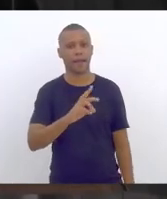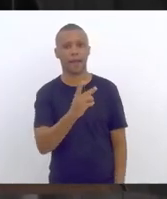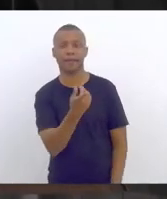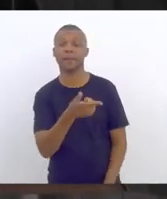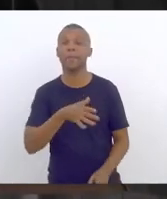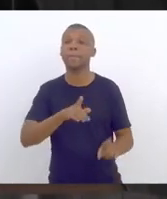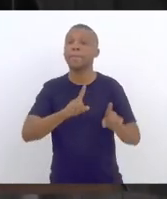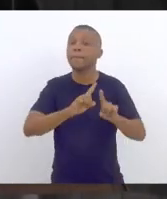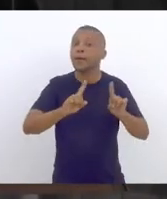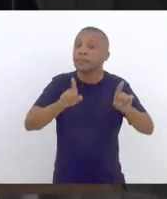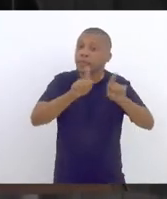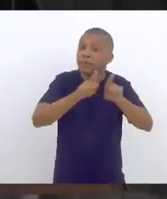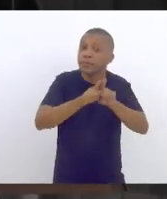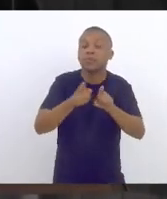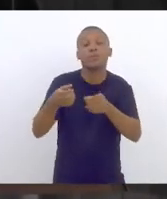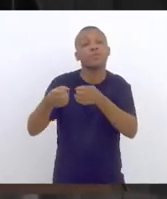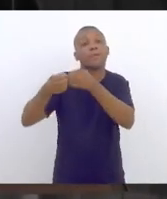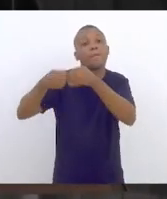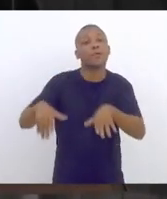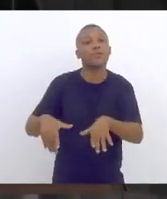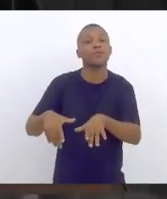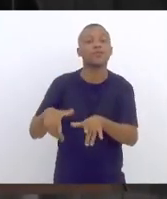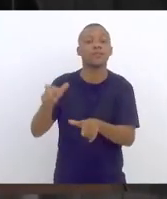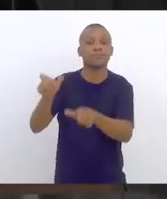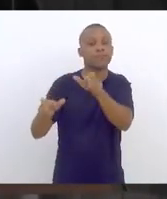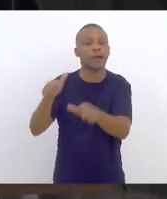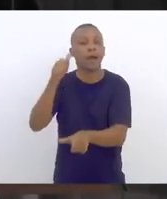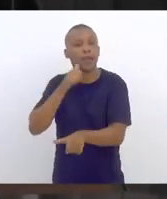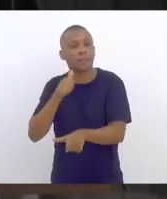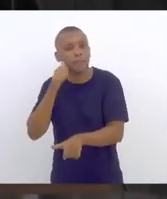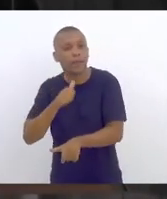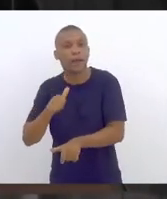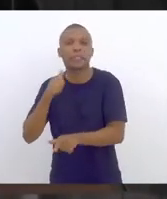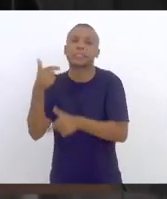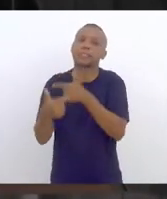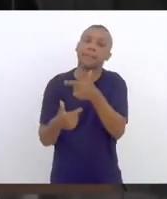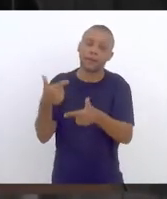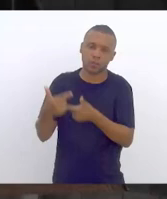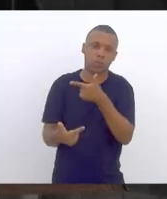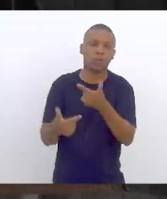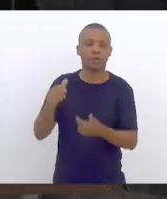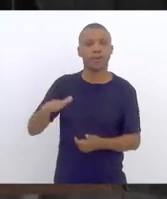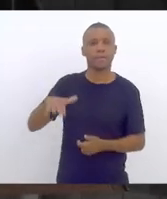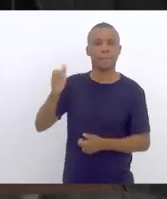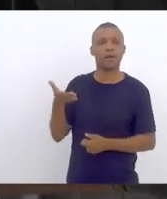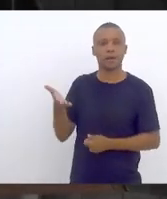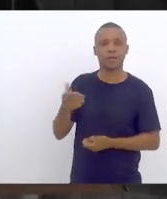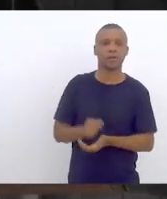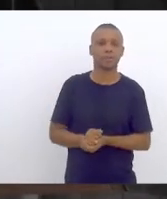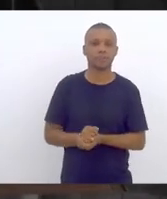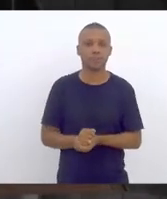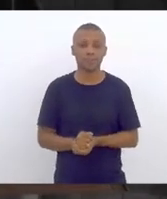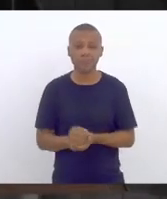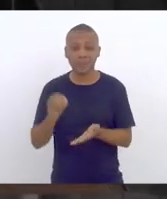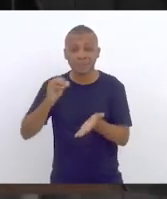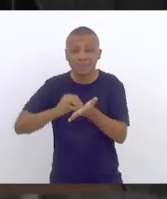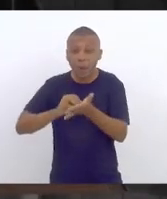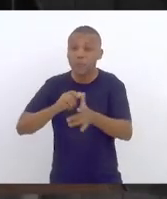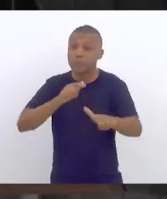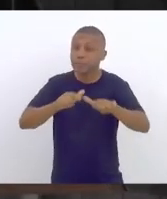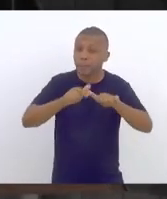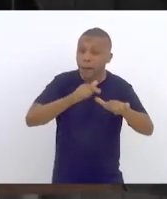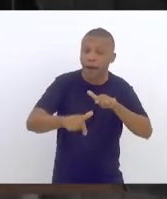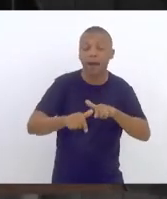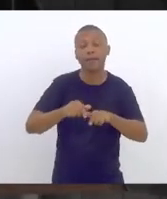mães as mulheres trabalhadoras o quadro de empregabilidade já está muito difícil o cenário de desemprego ainda é muito alto e muito grave mas